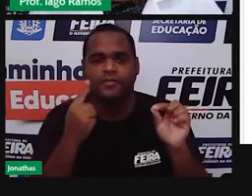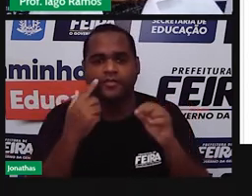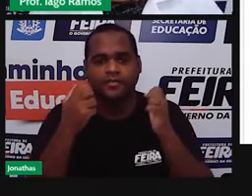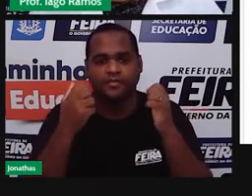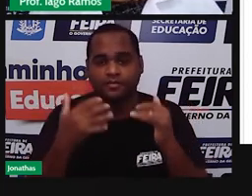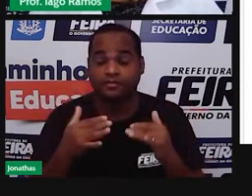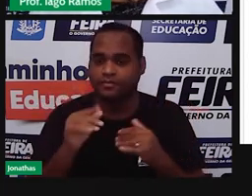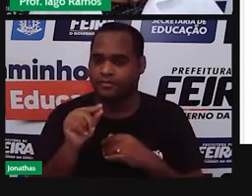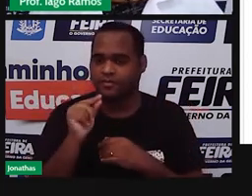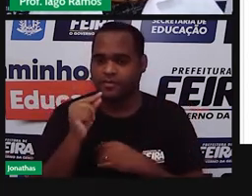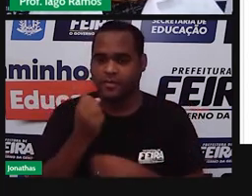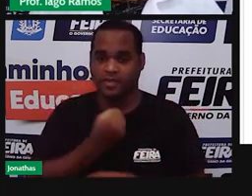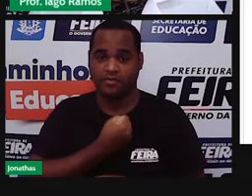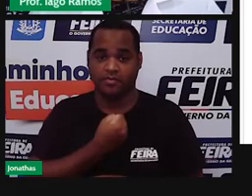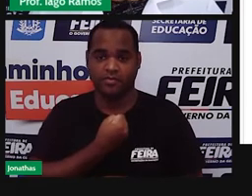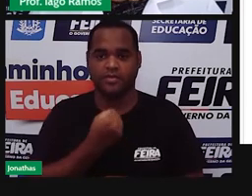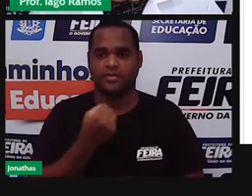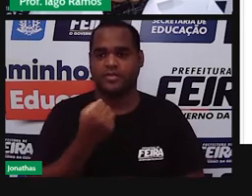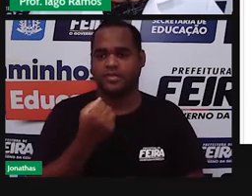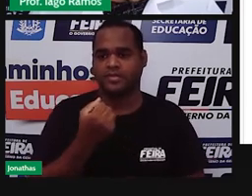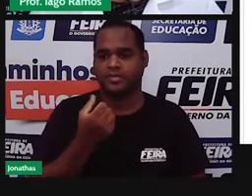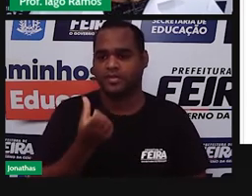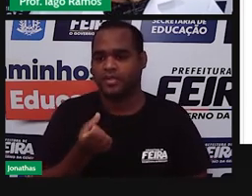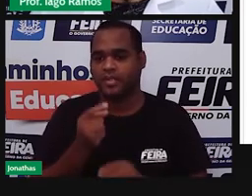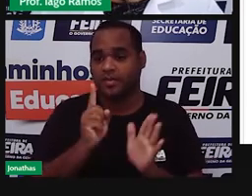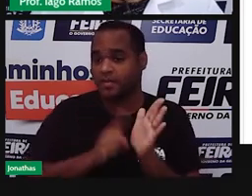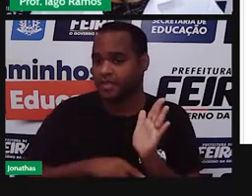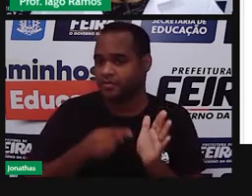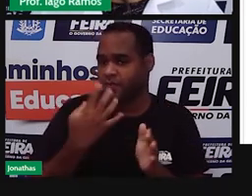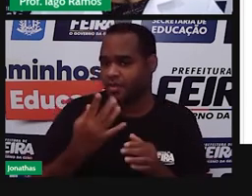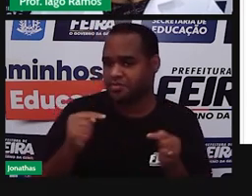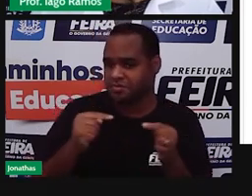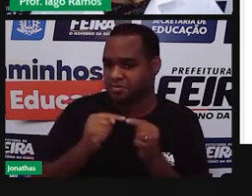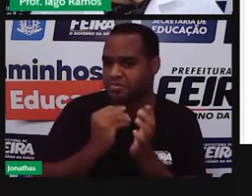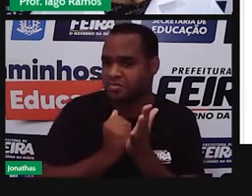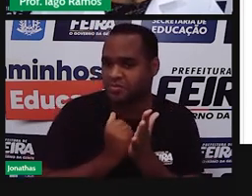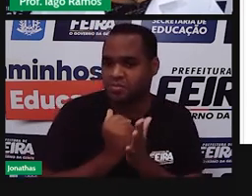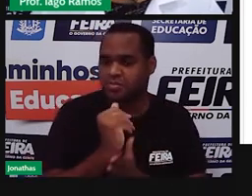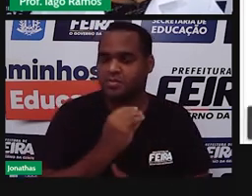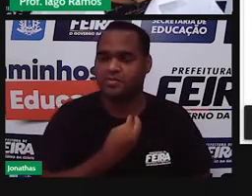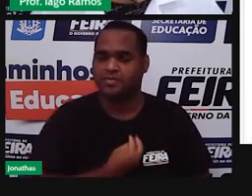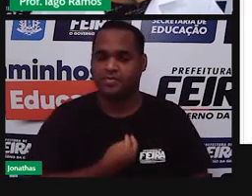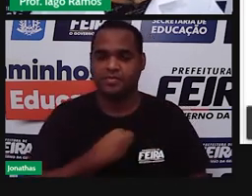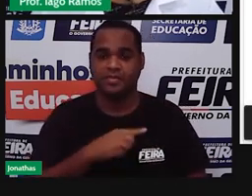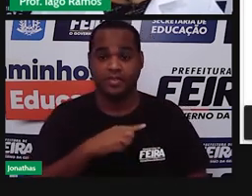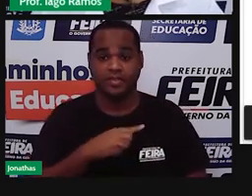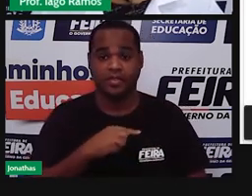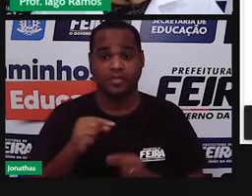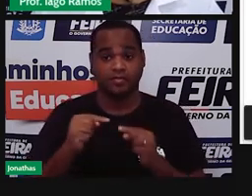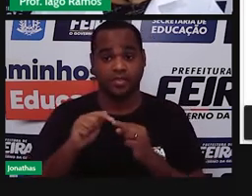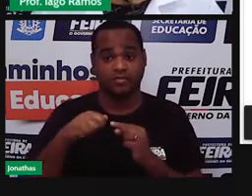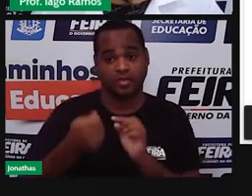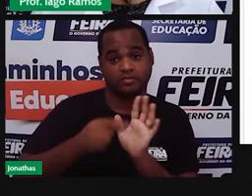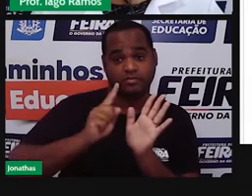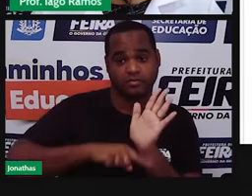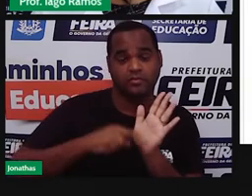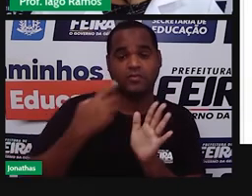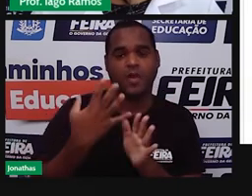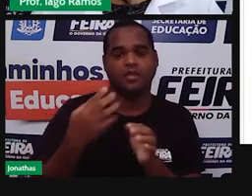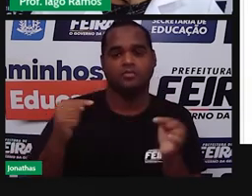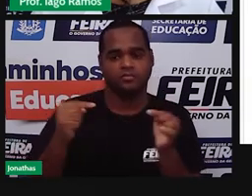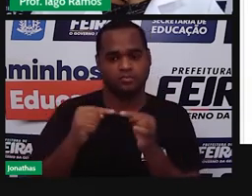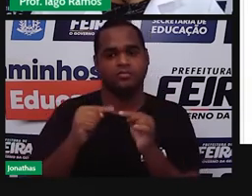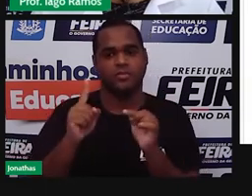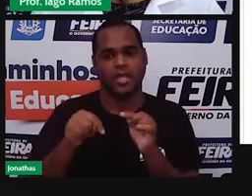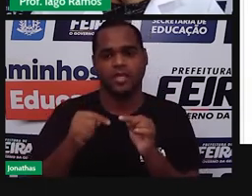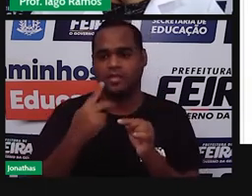o item C. Menos 4 começou em menos 4, então o ponto começa no menos 4. Procuro menos